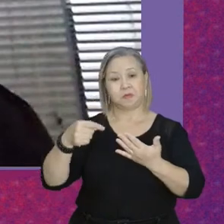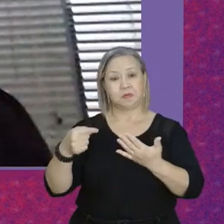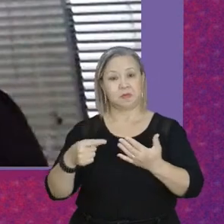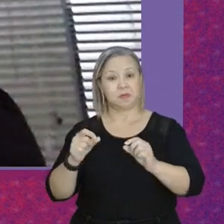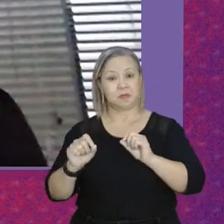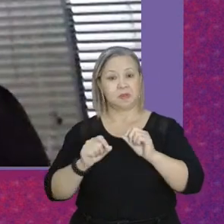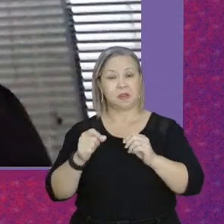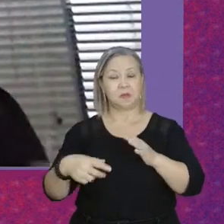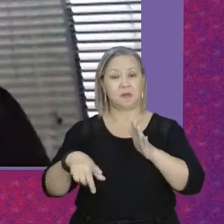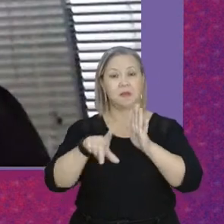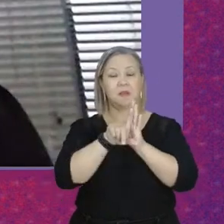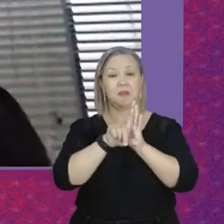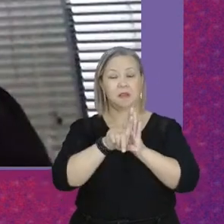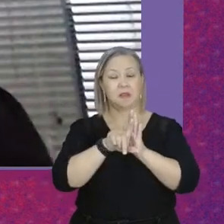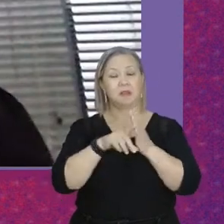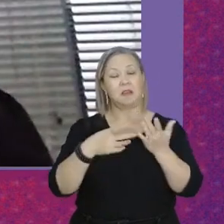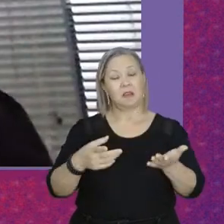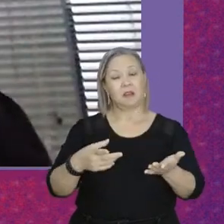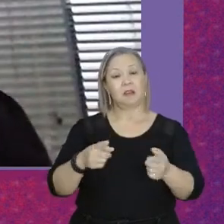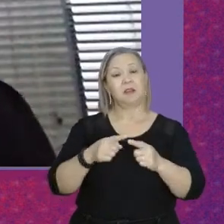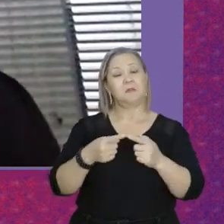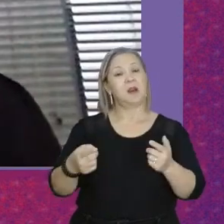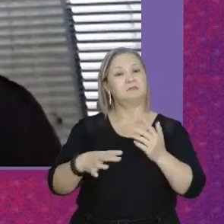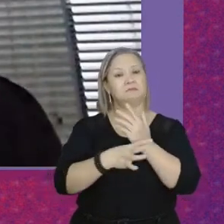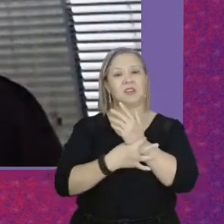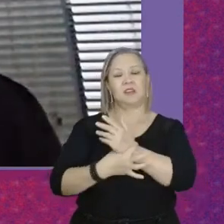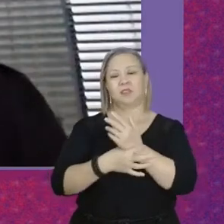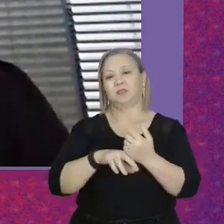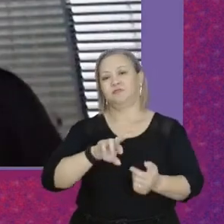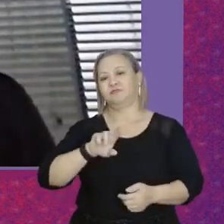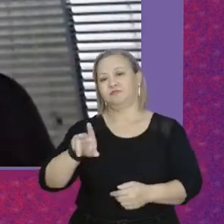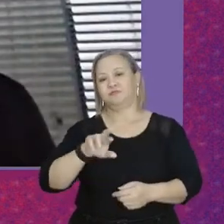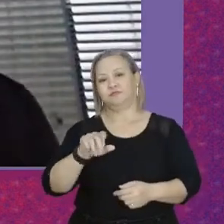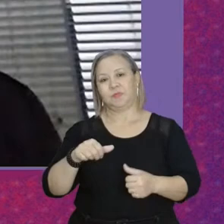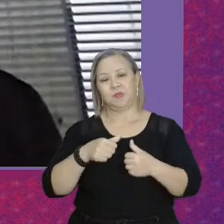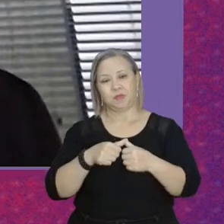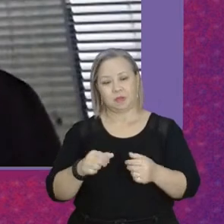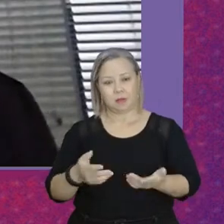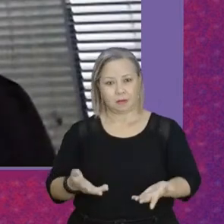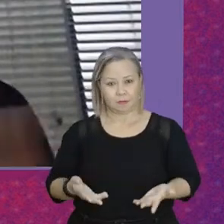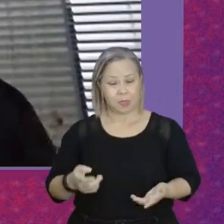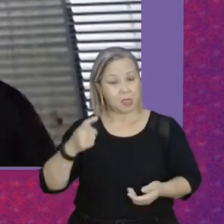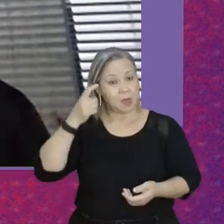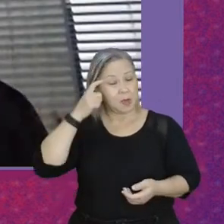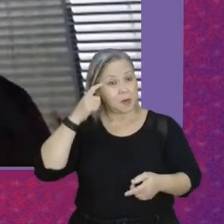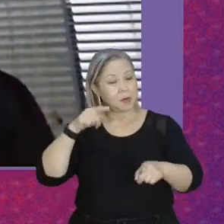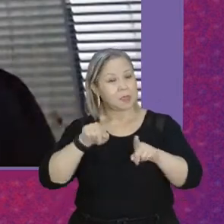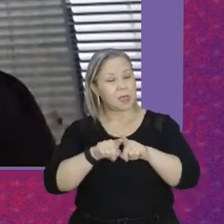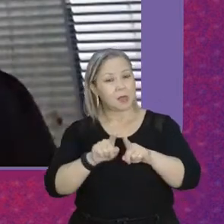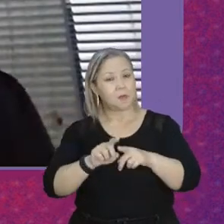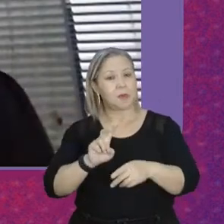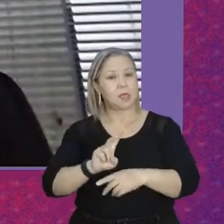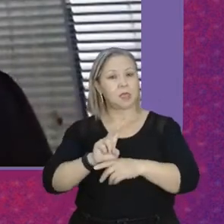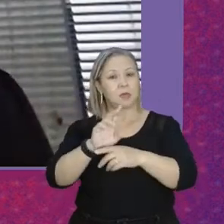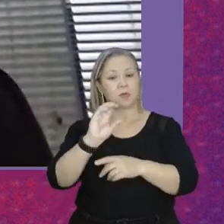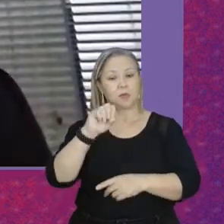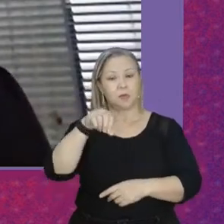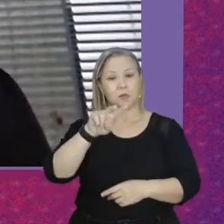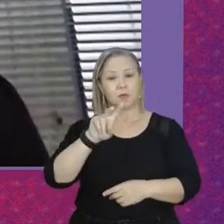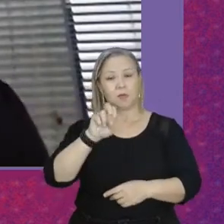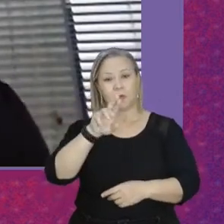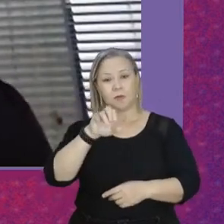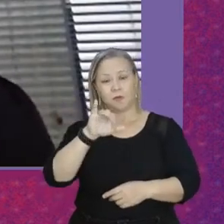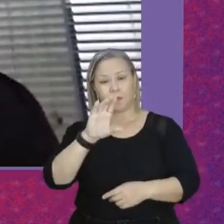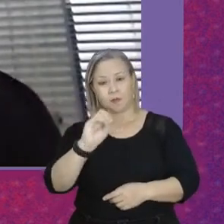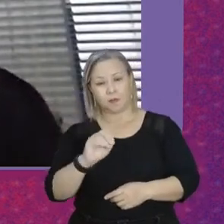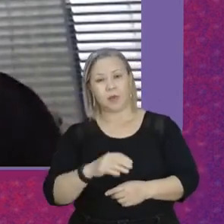dispositivos legais, mas esses direitos não estão garantidos. E aí, Selma, a gente pensando mesmo no convênio, né, mas